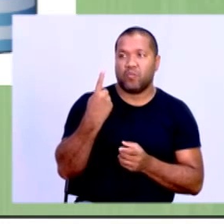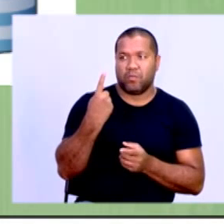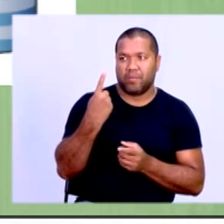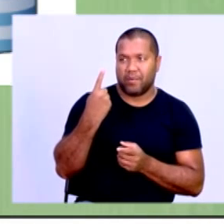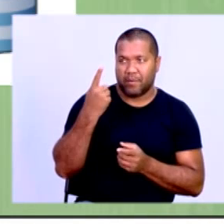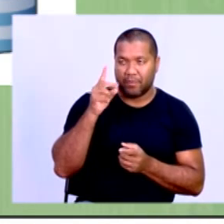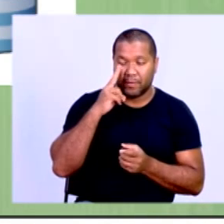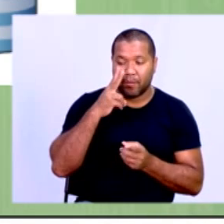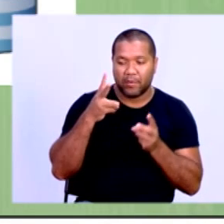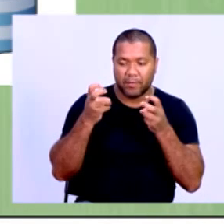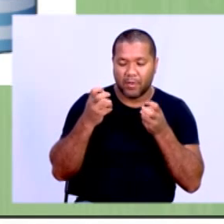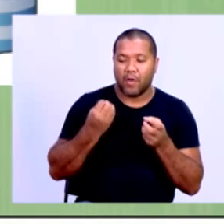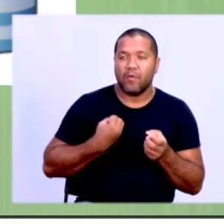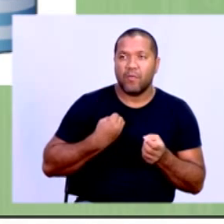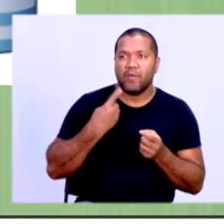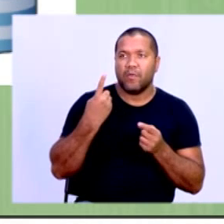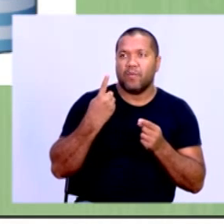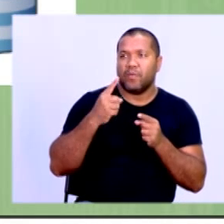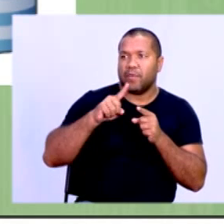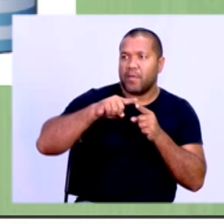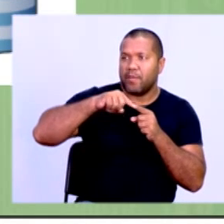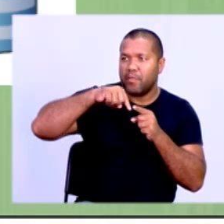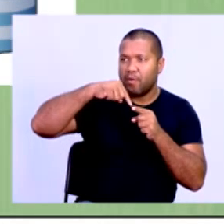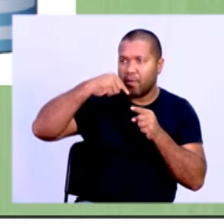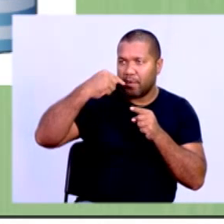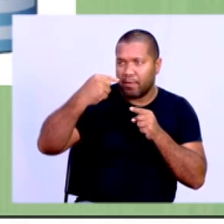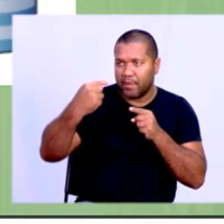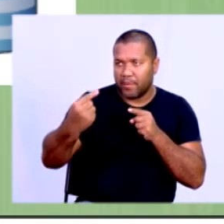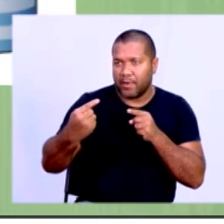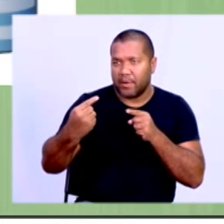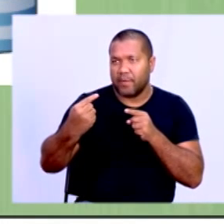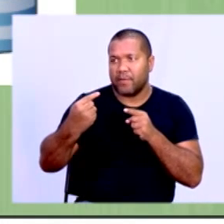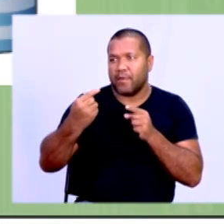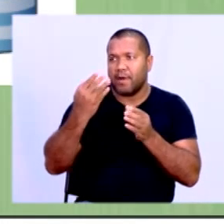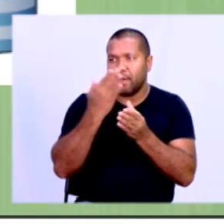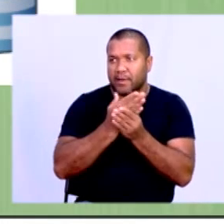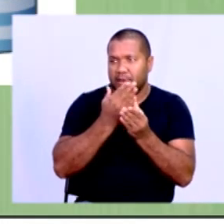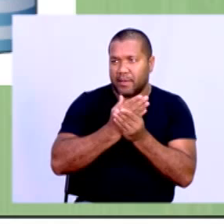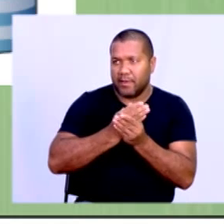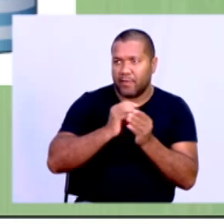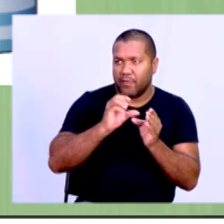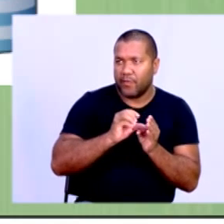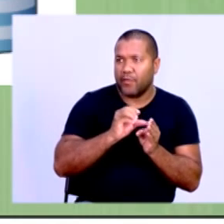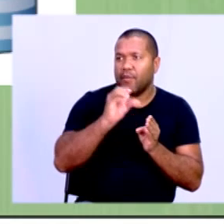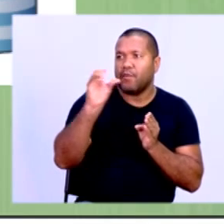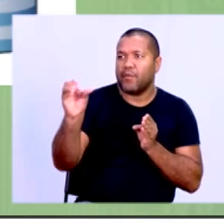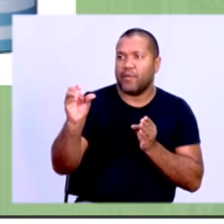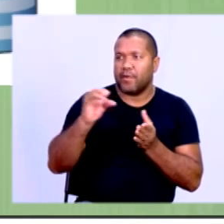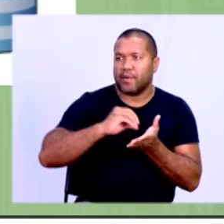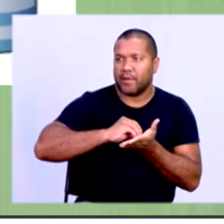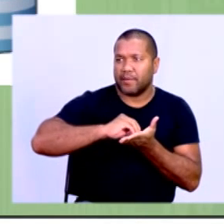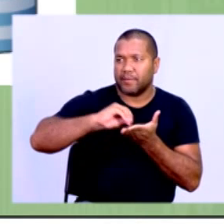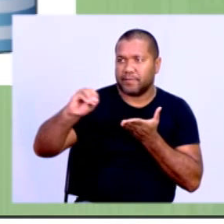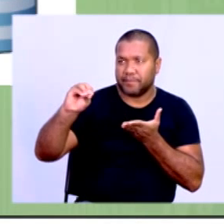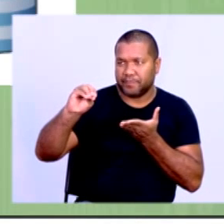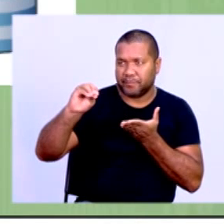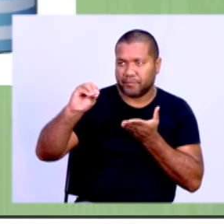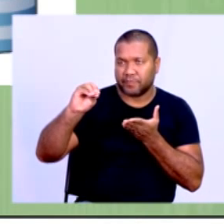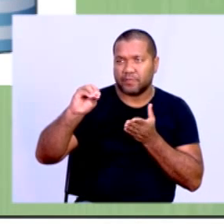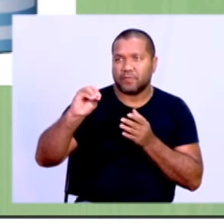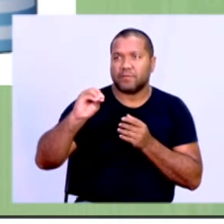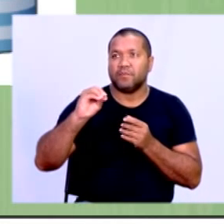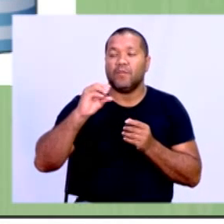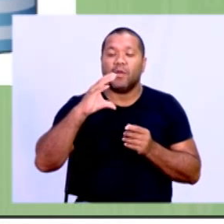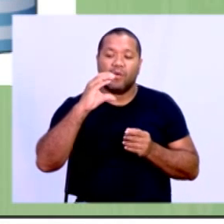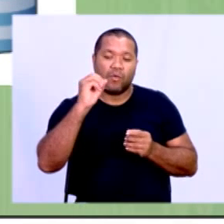vocês acompanharem. Depois ele vai para um arquivo de rotas. A rota é para o controlador apropriado,